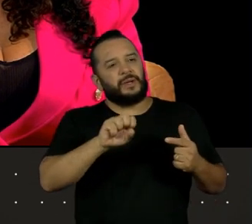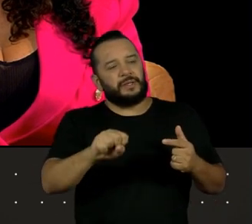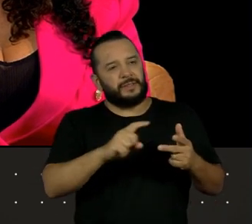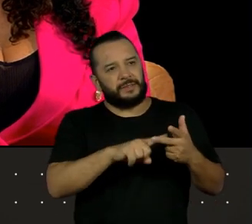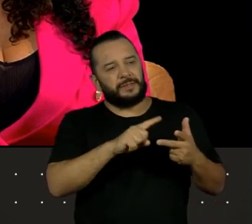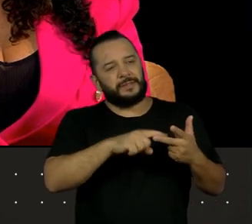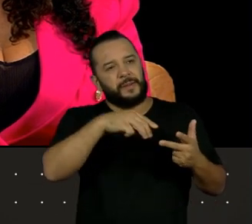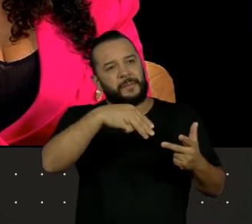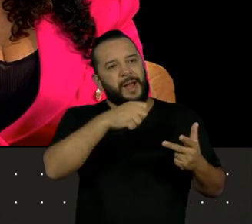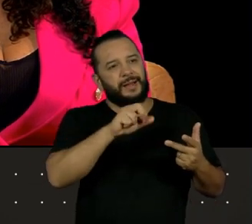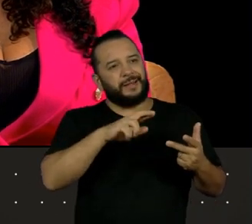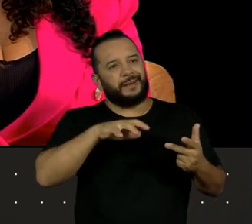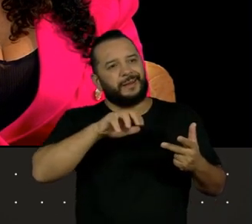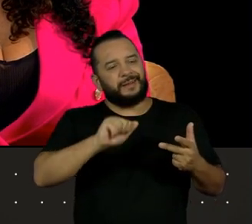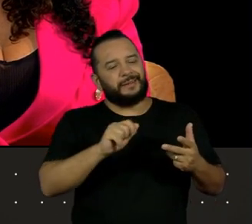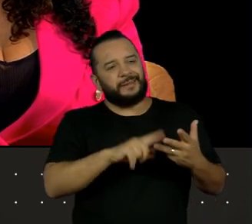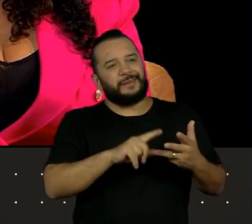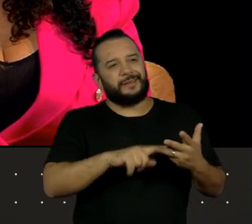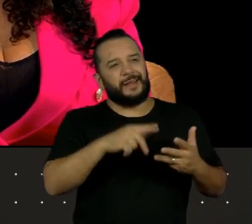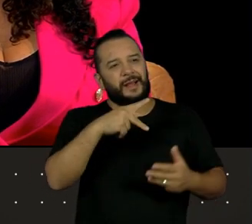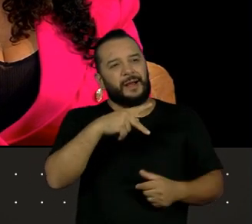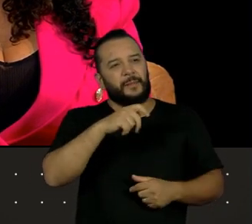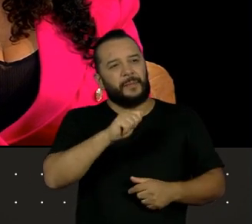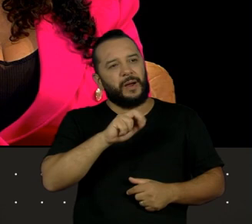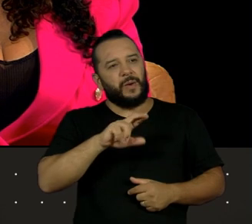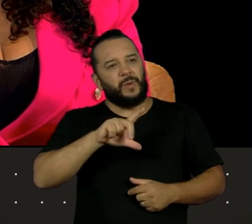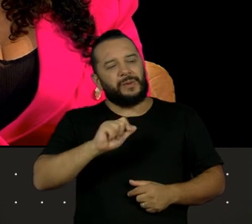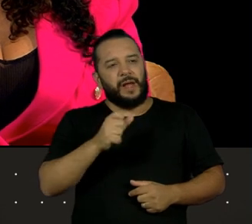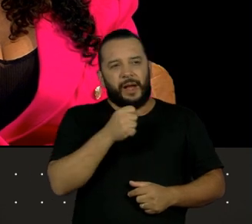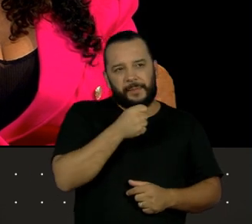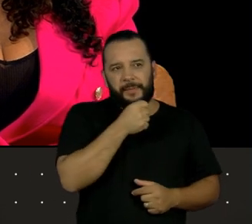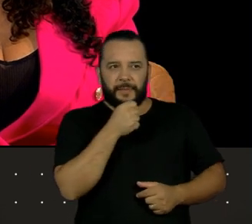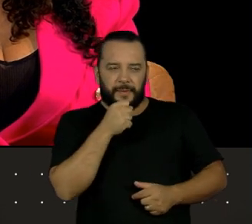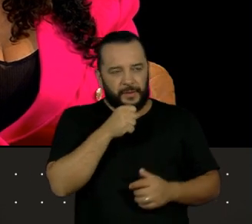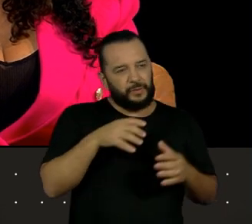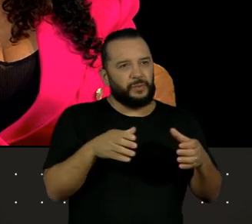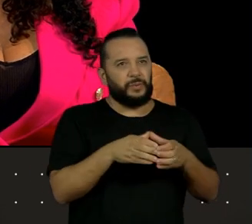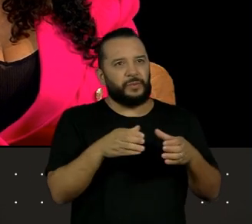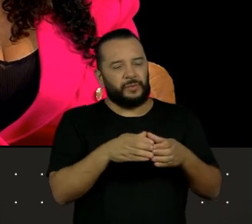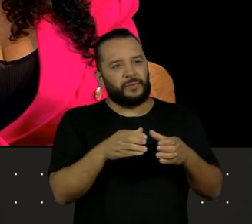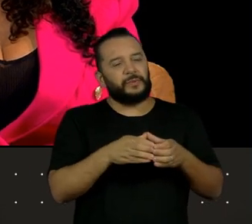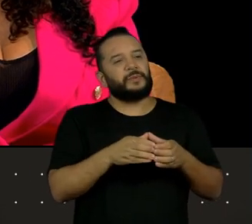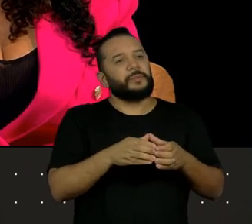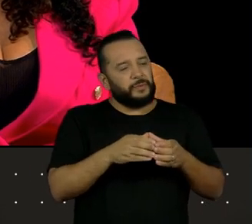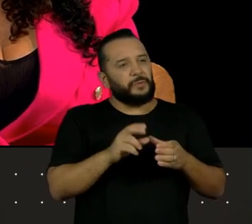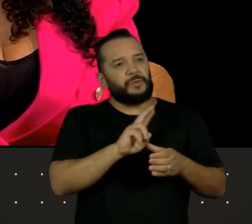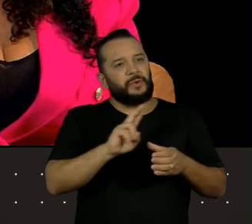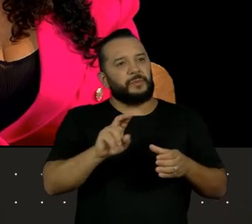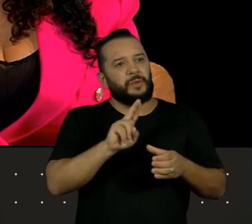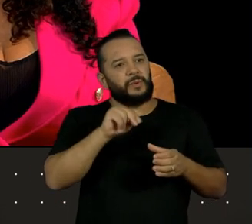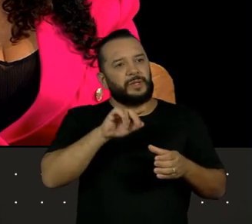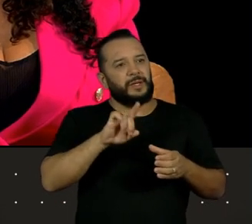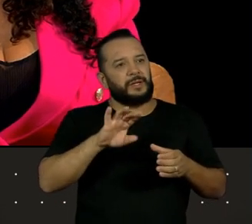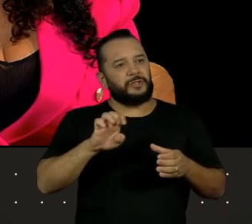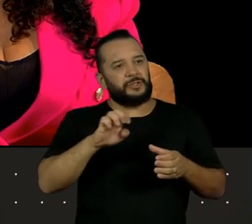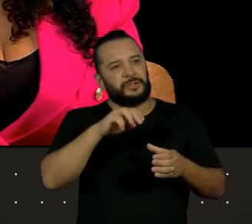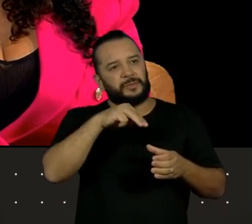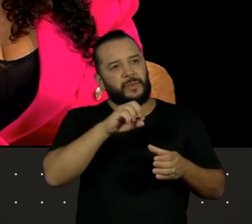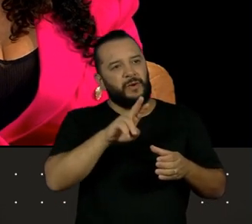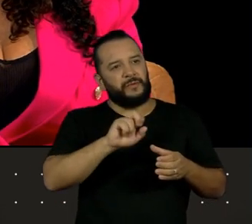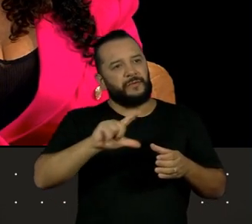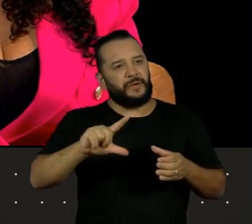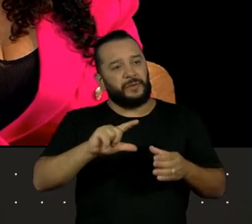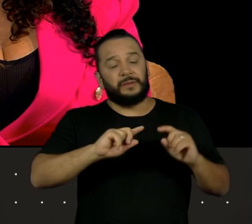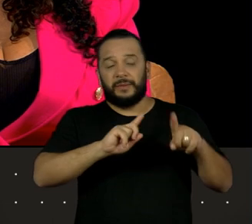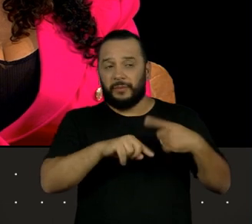Lima minha irmã e a Paula cantou na nossa banda em que uma banda junto chamado unidade móvel e depois uma outra banda